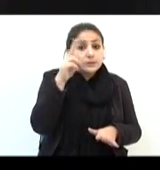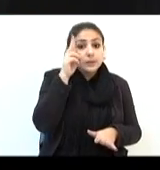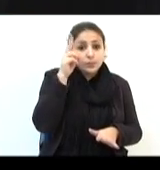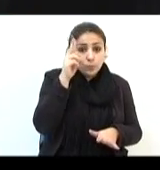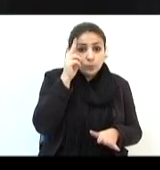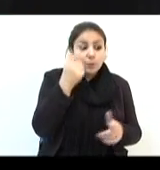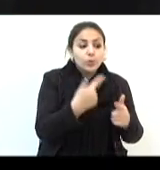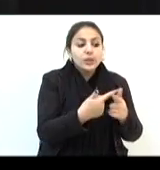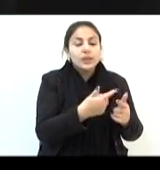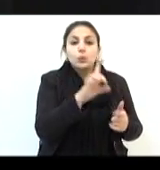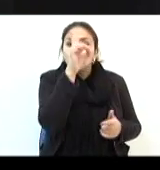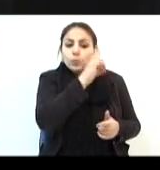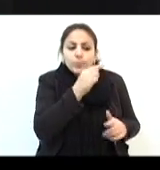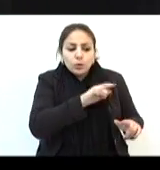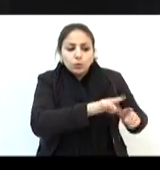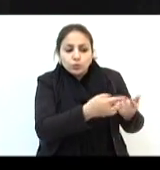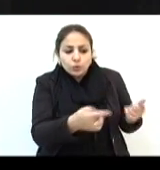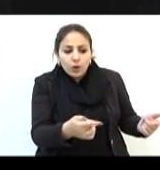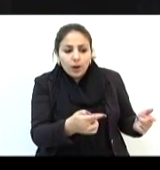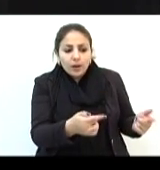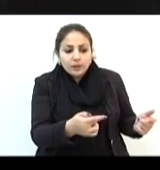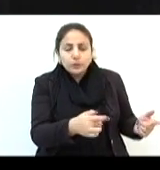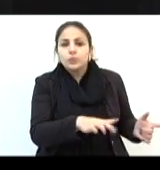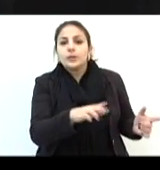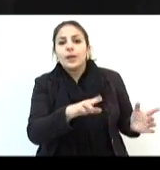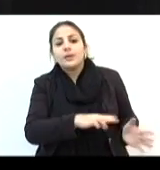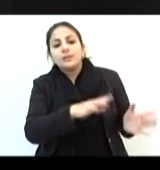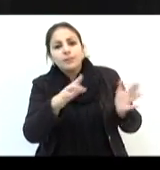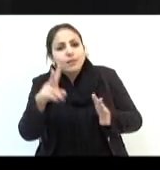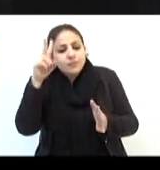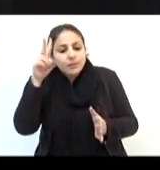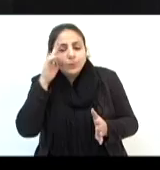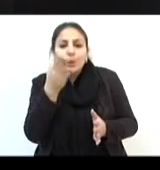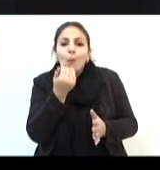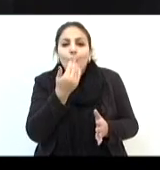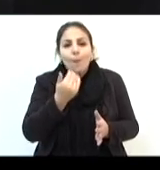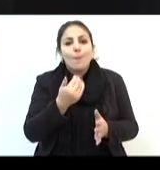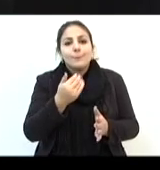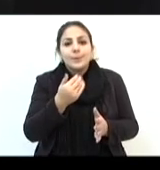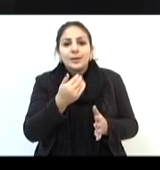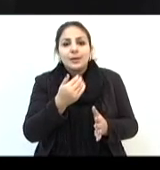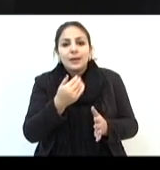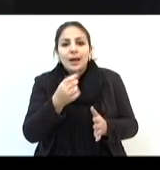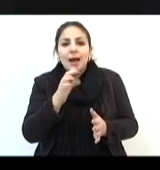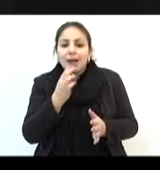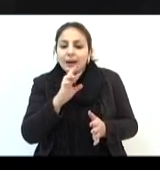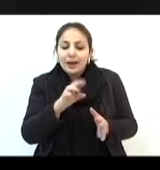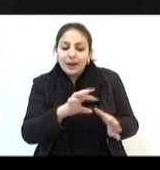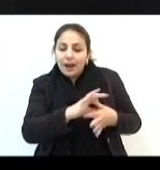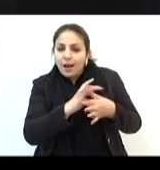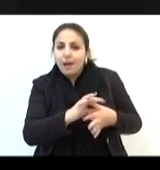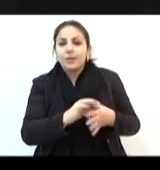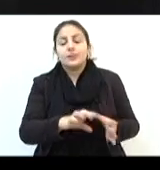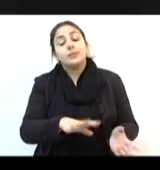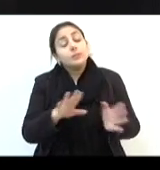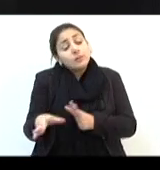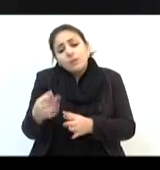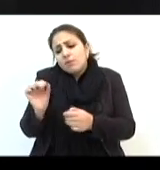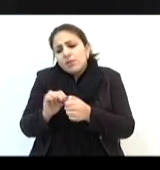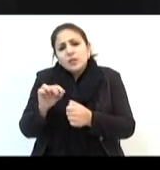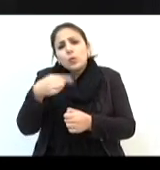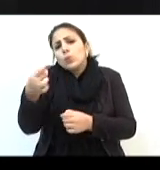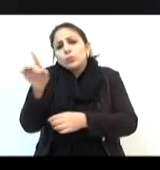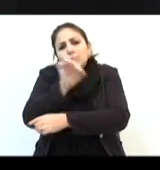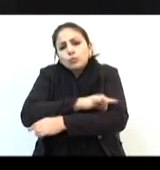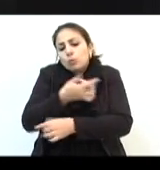gente faz o churrasco e na segunda é o carreteiro. Vamos fazer na terça, na quarta. A ideia é um dia por semana se